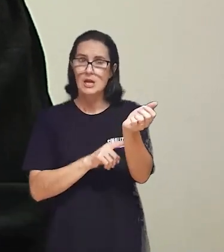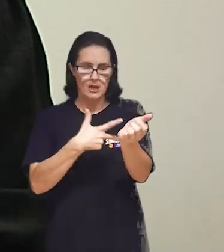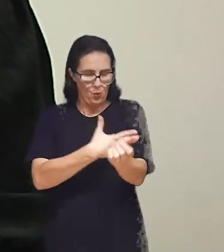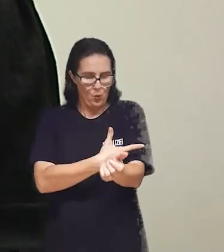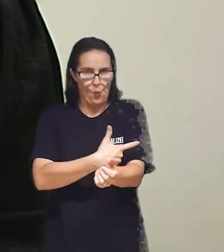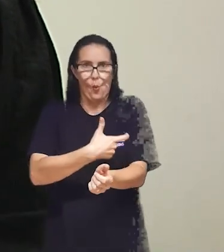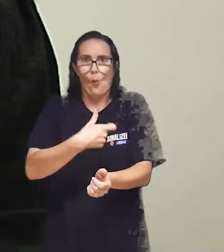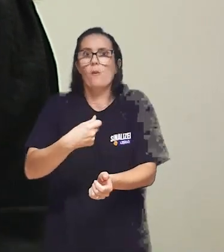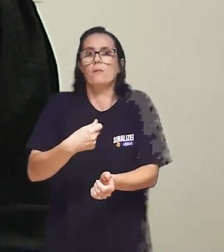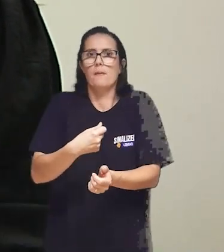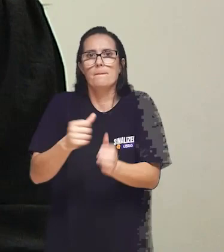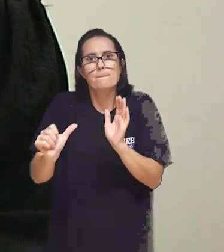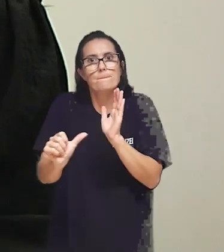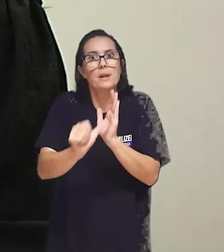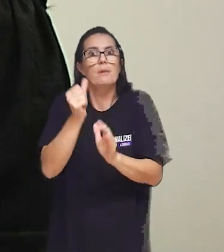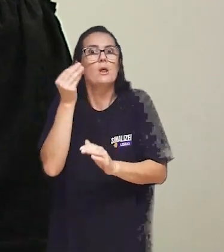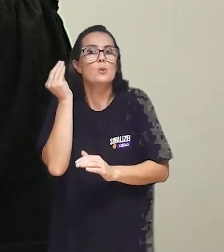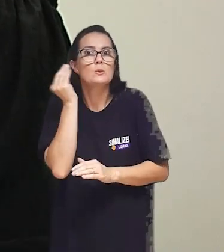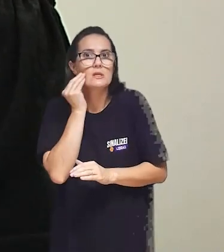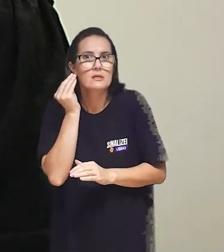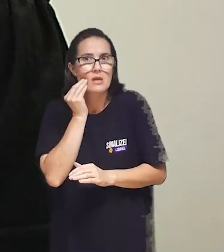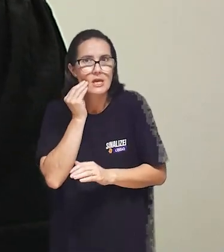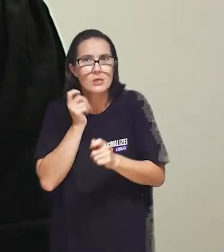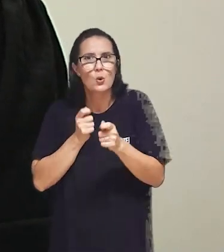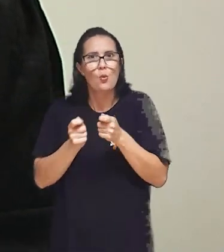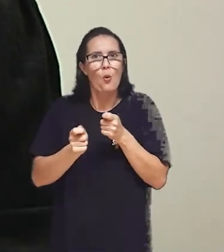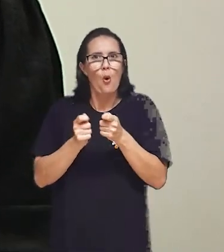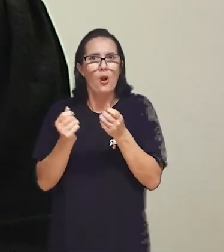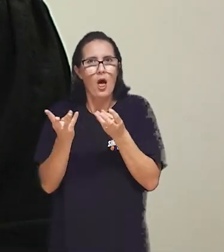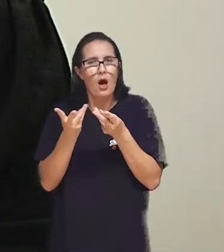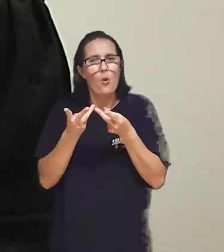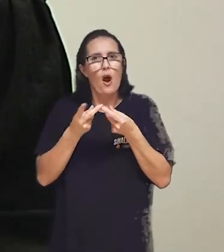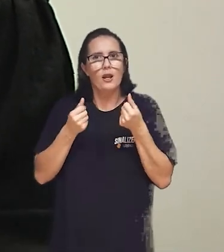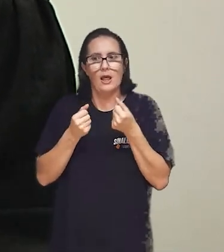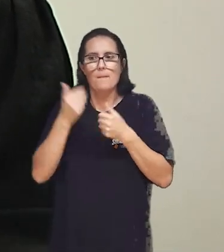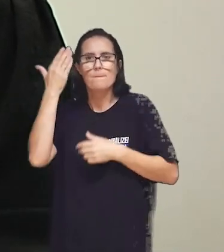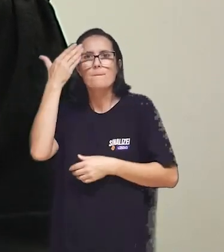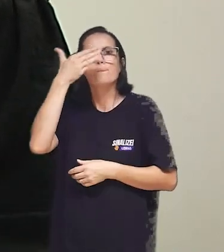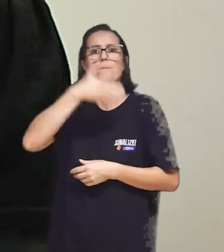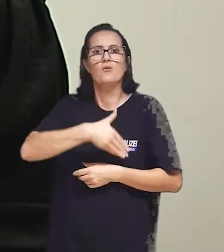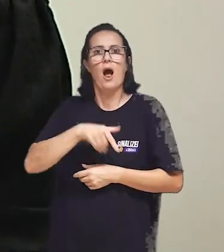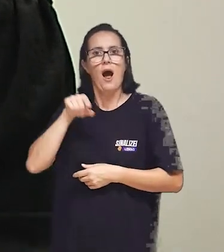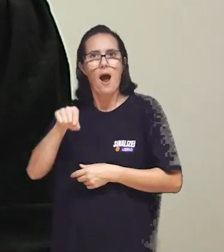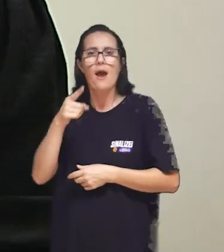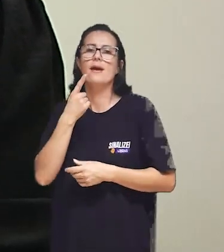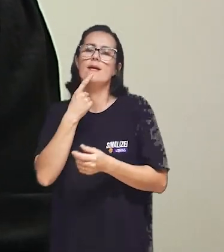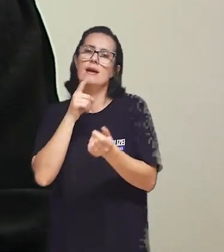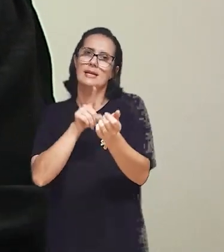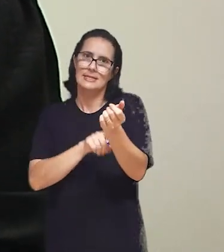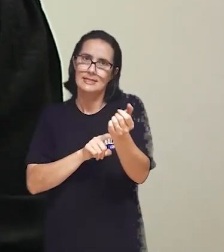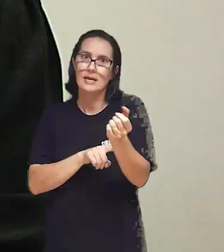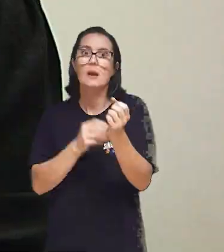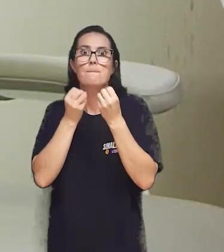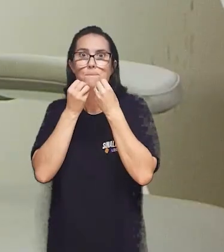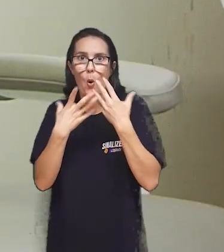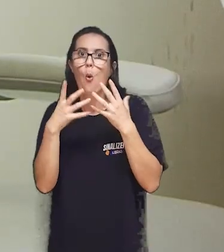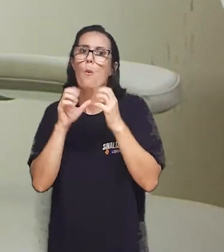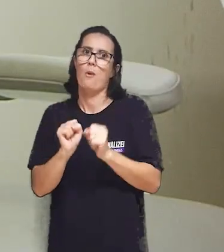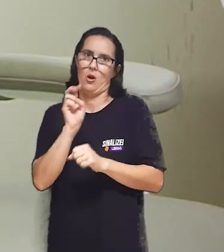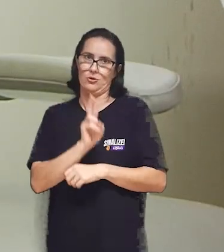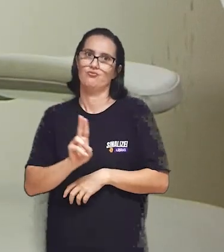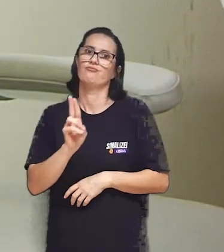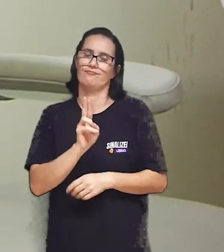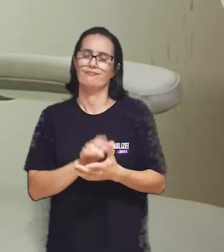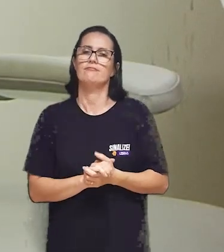coletado, ele é testado, existe um controle de qualidade que atesta que aquela bolsa está adequada para o uso. Como